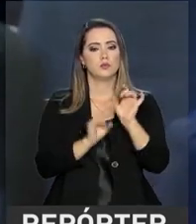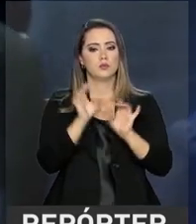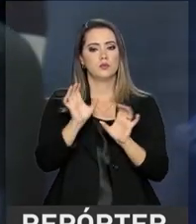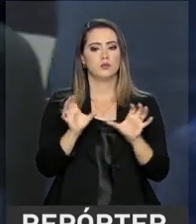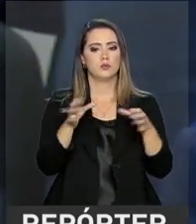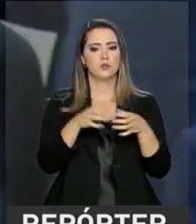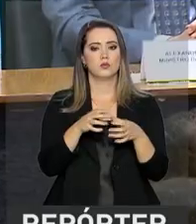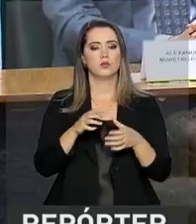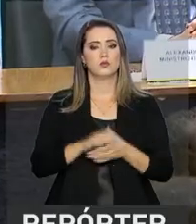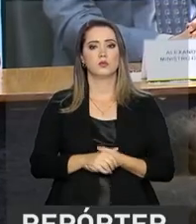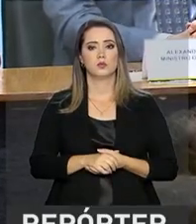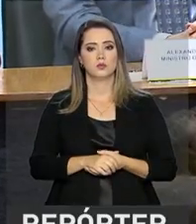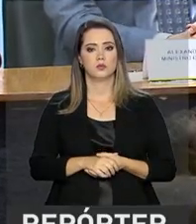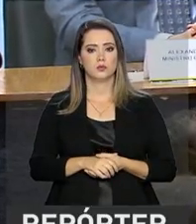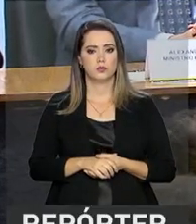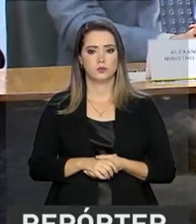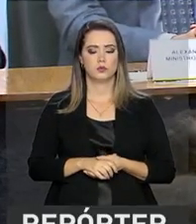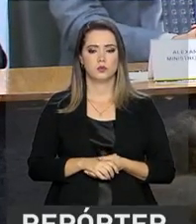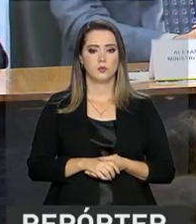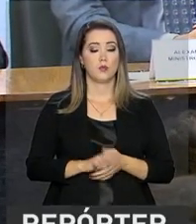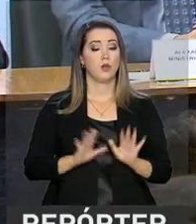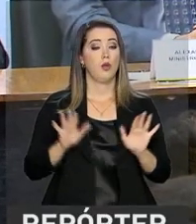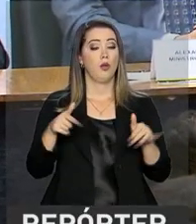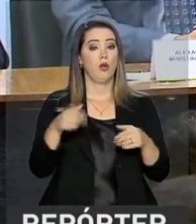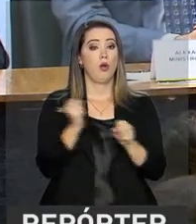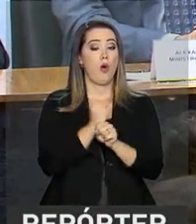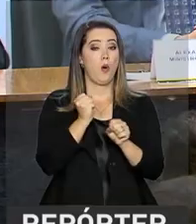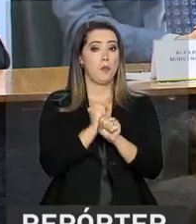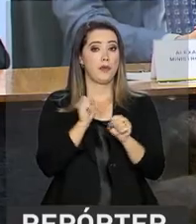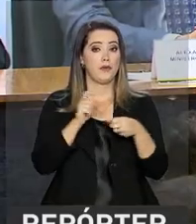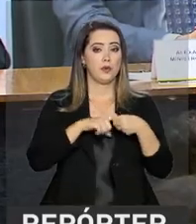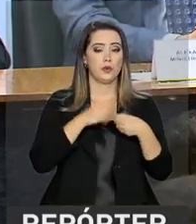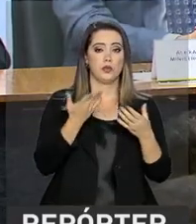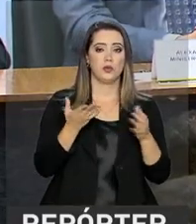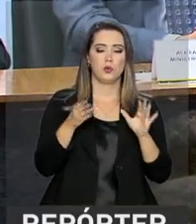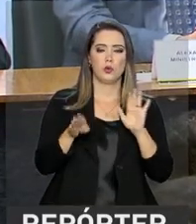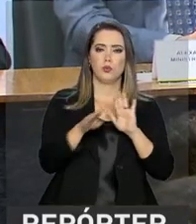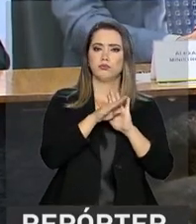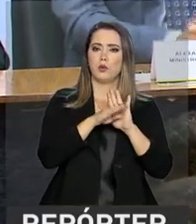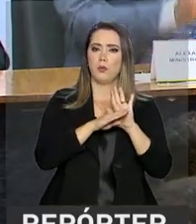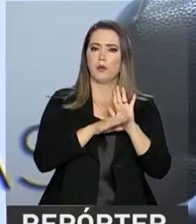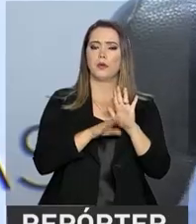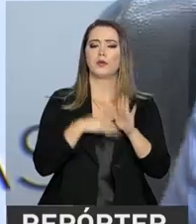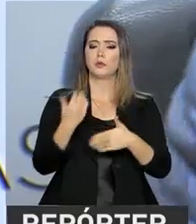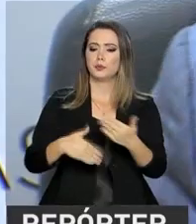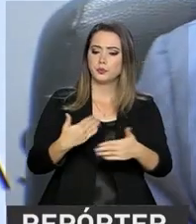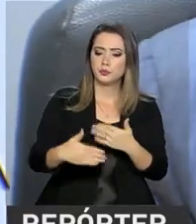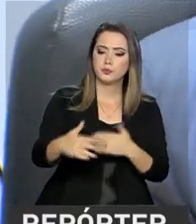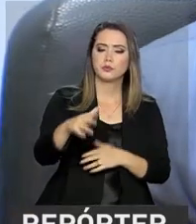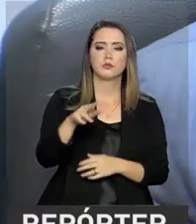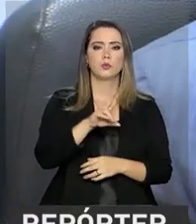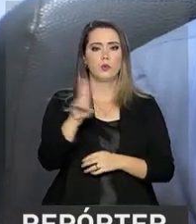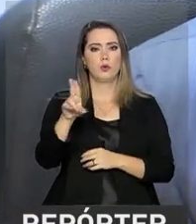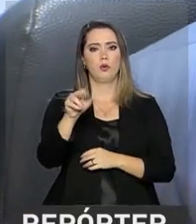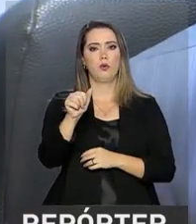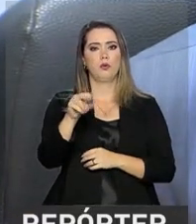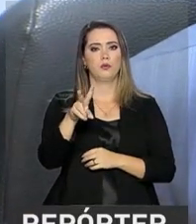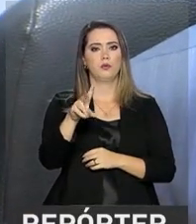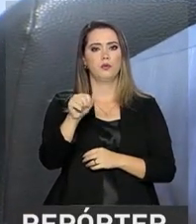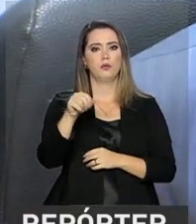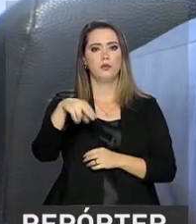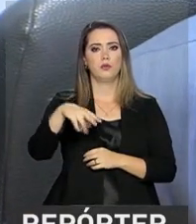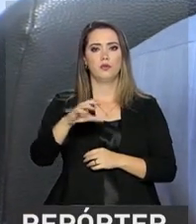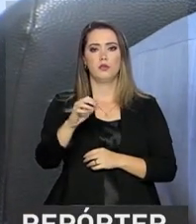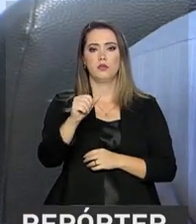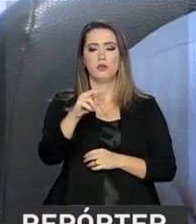para o estado do maranhão a conclusão do residencial imperatriz foi incluída no programa avançar está retomando mais de sete mil